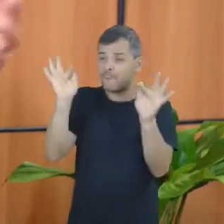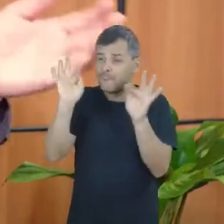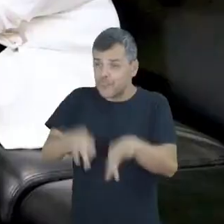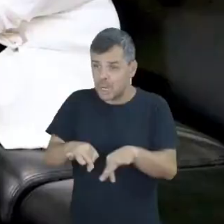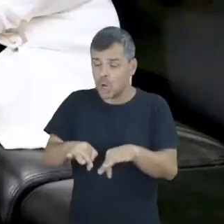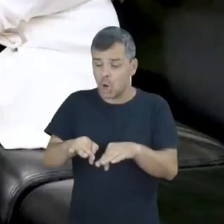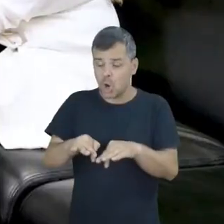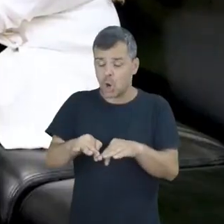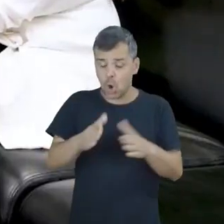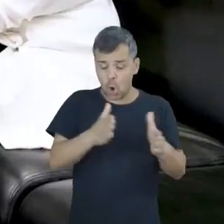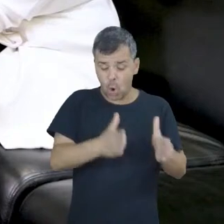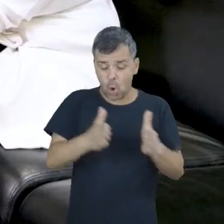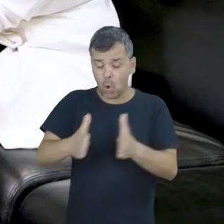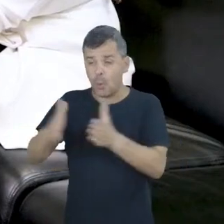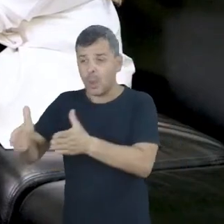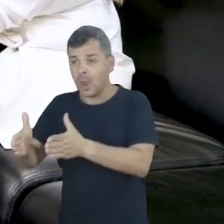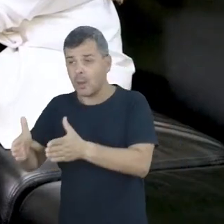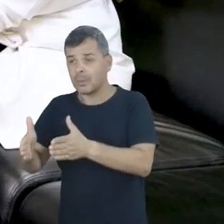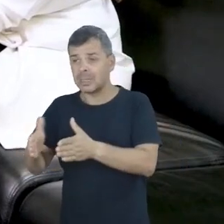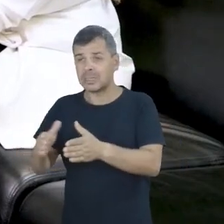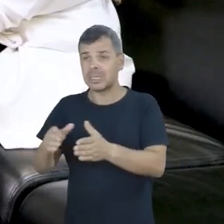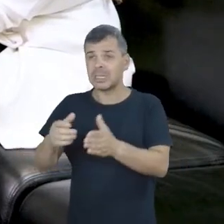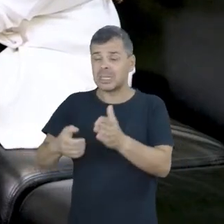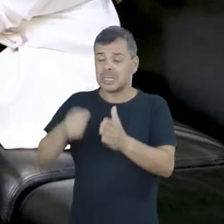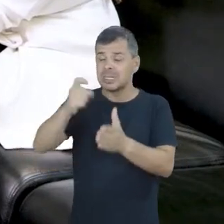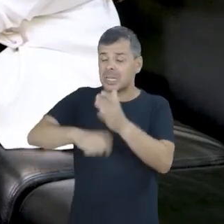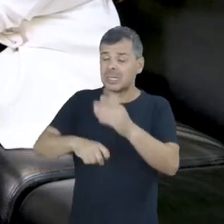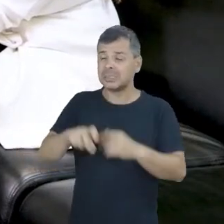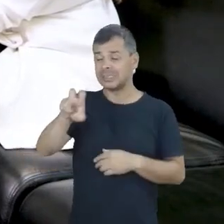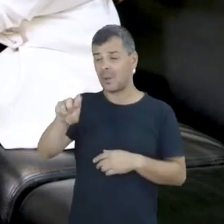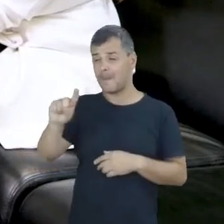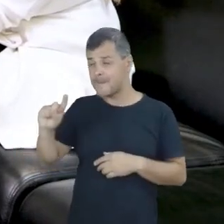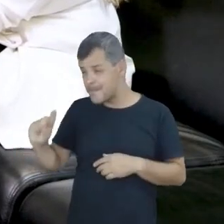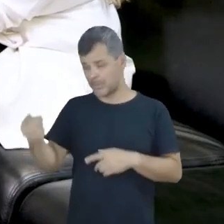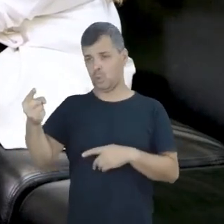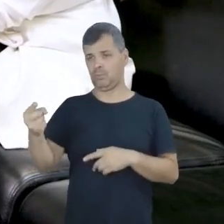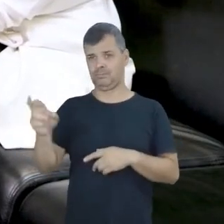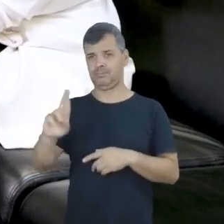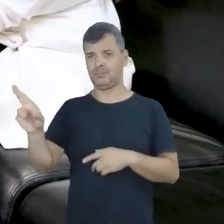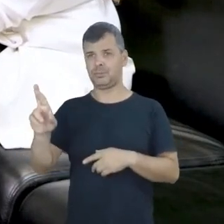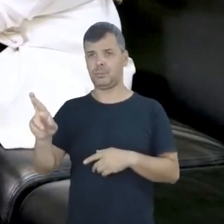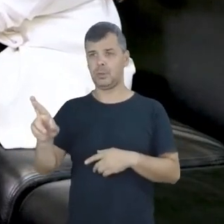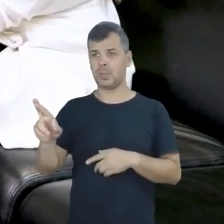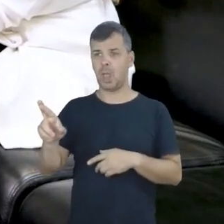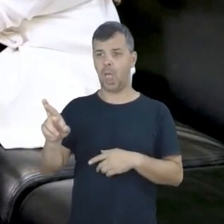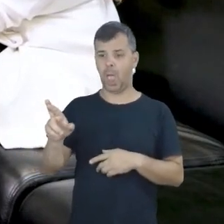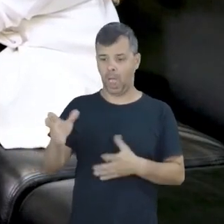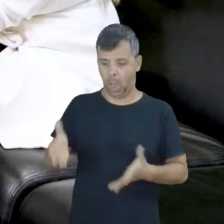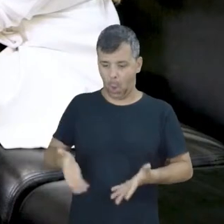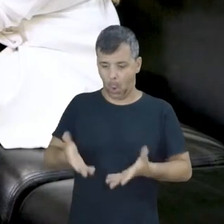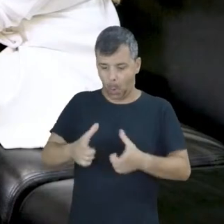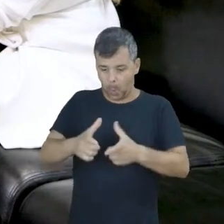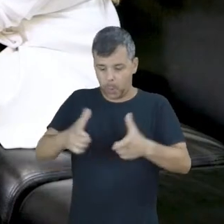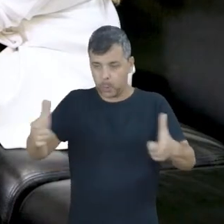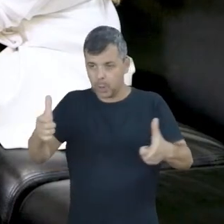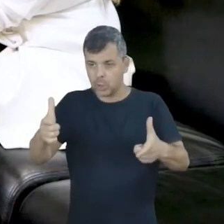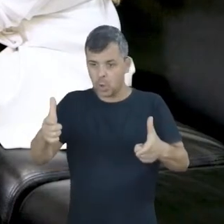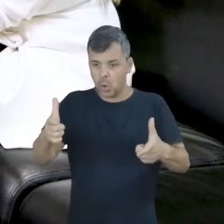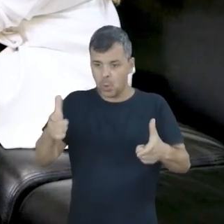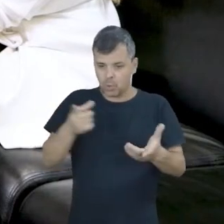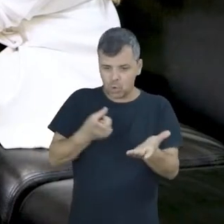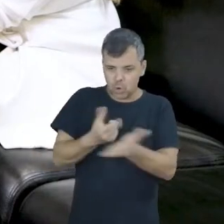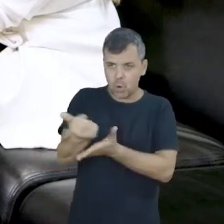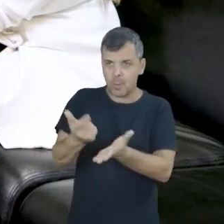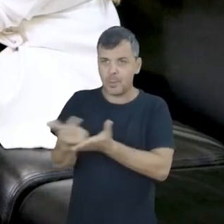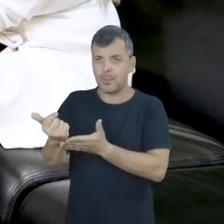Lula isentar até R$5.000. Isso aumenta especialmente o poder de compra dos de baixo. Isso ajuda, na verdade,